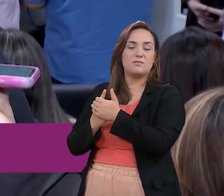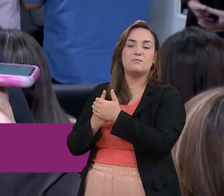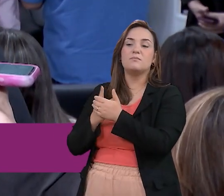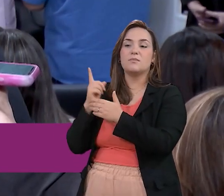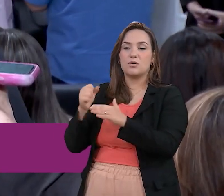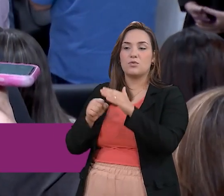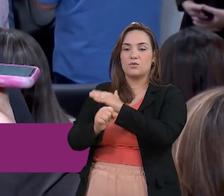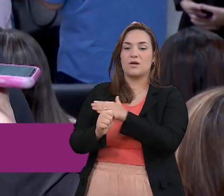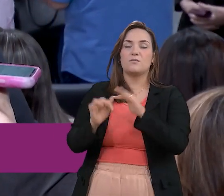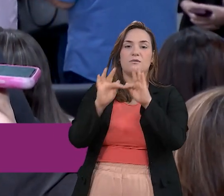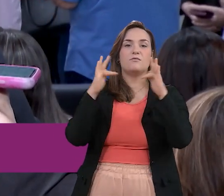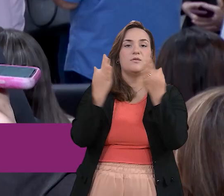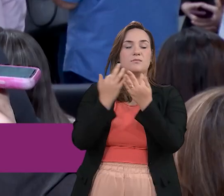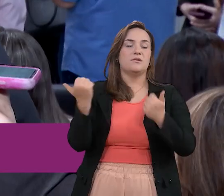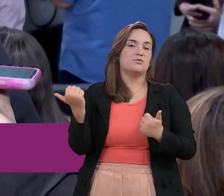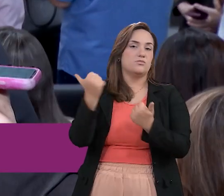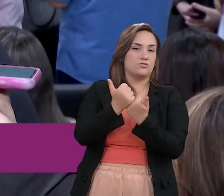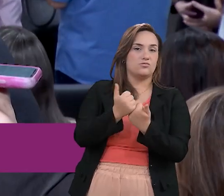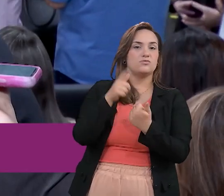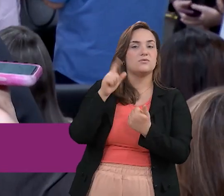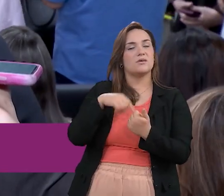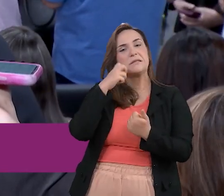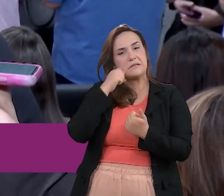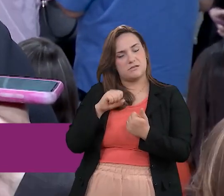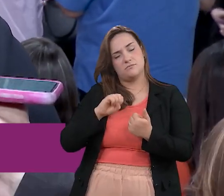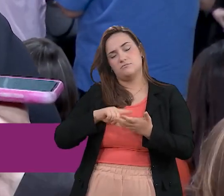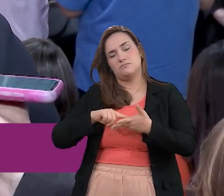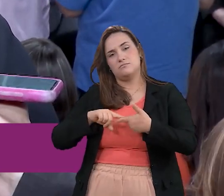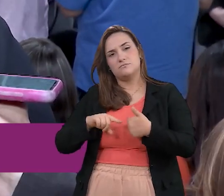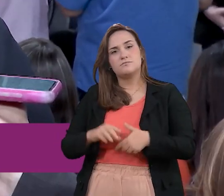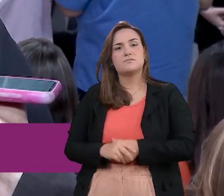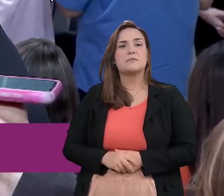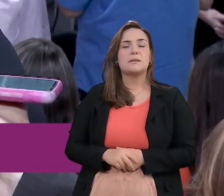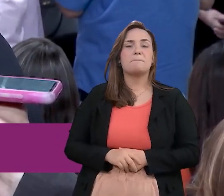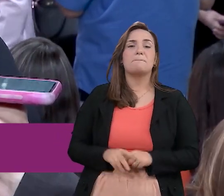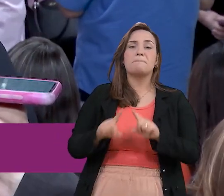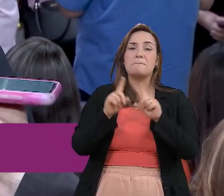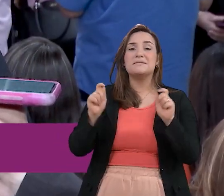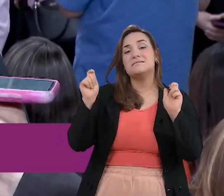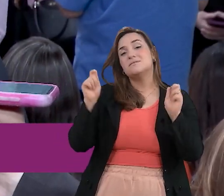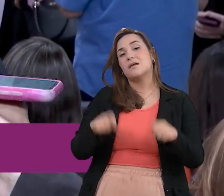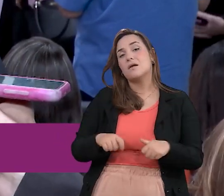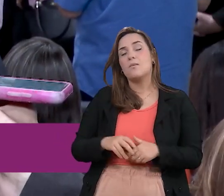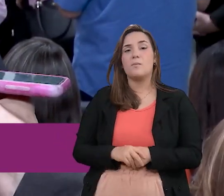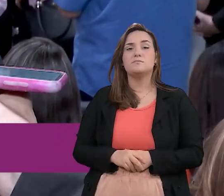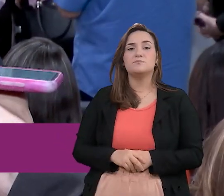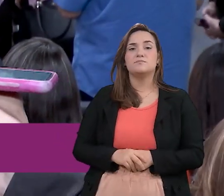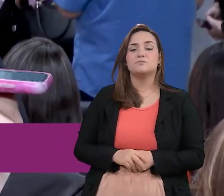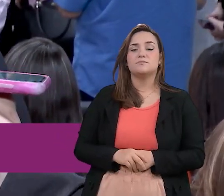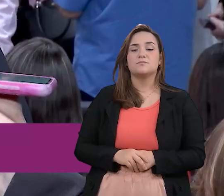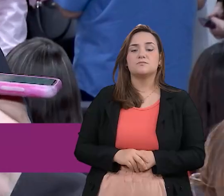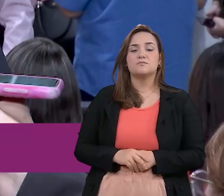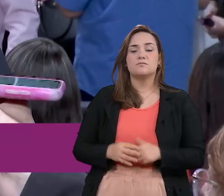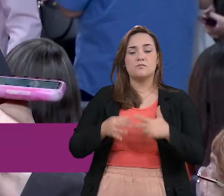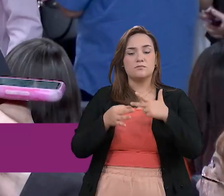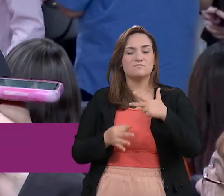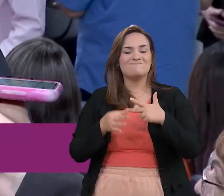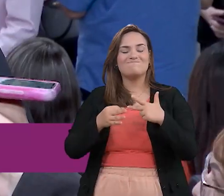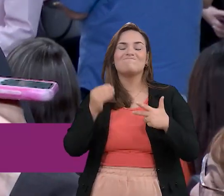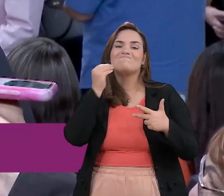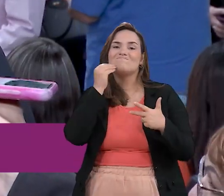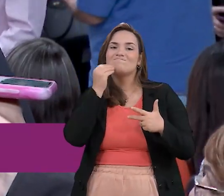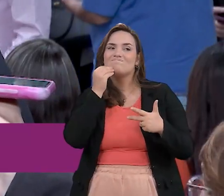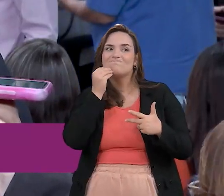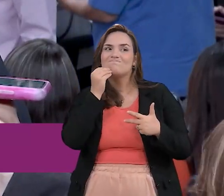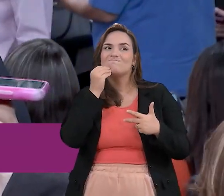uma família substituta aí seria do caso adoção enfim eh nós antevemos no tanto a possibilidade de que o judiciário